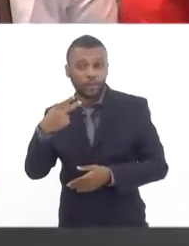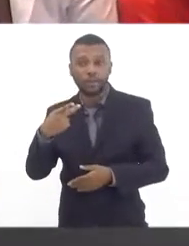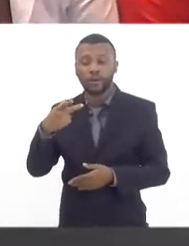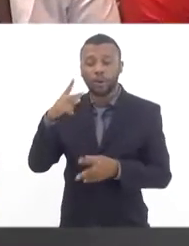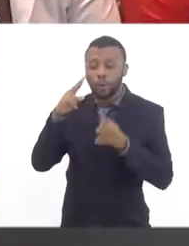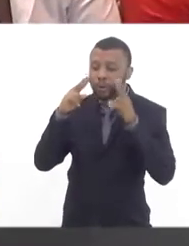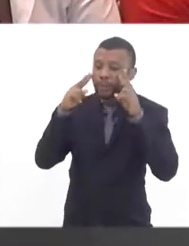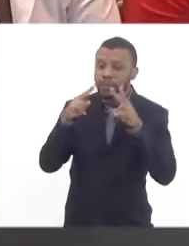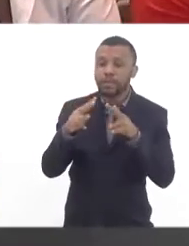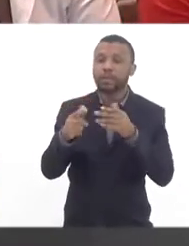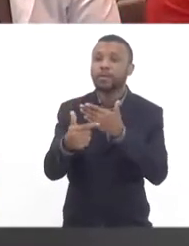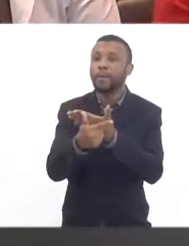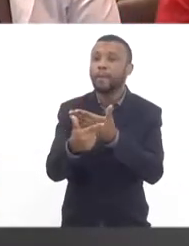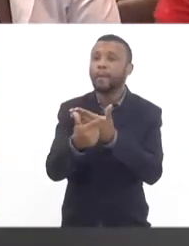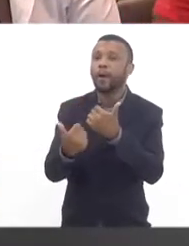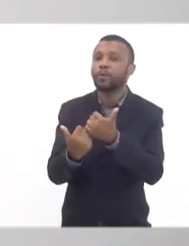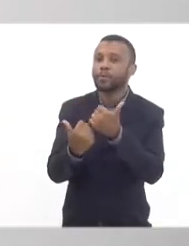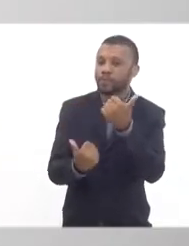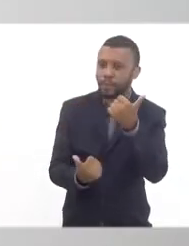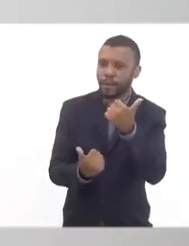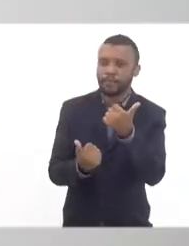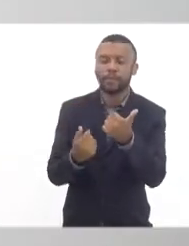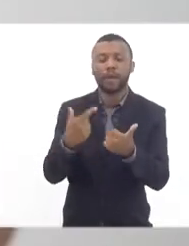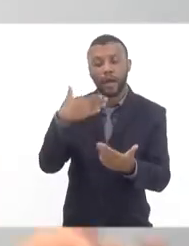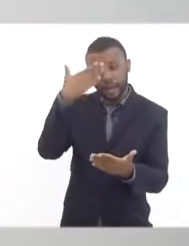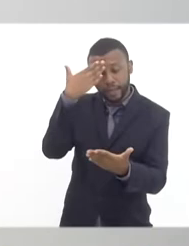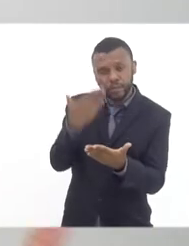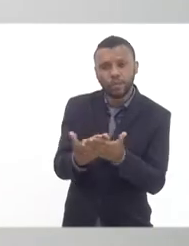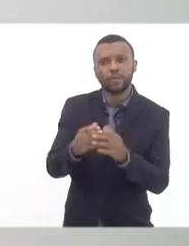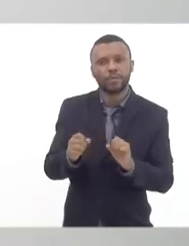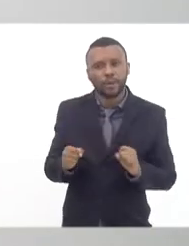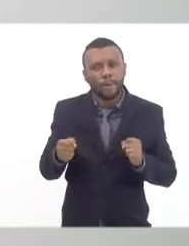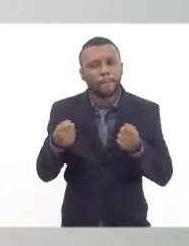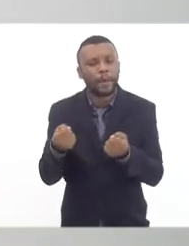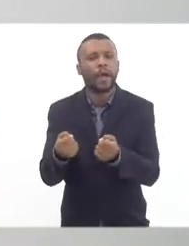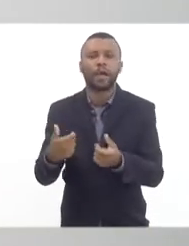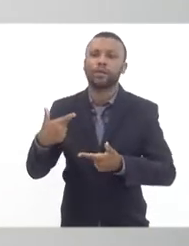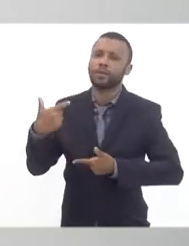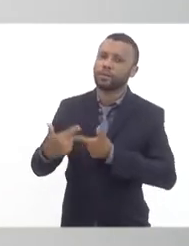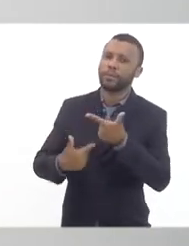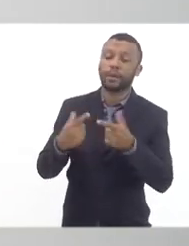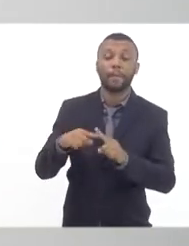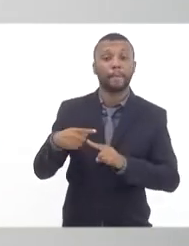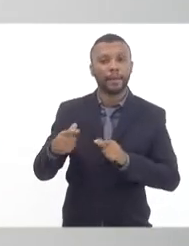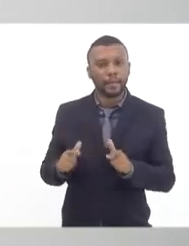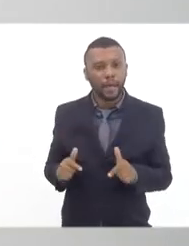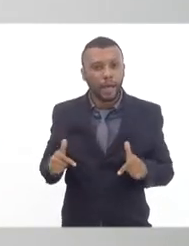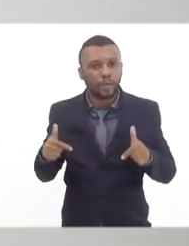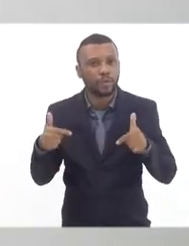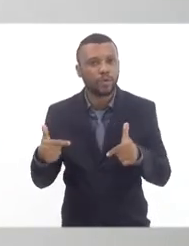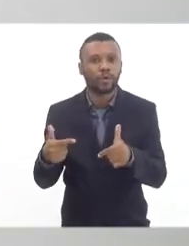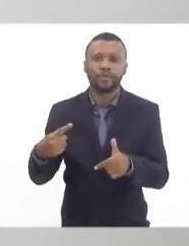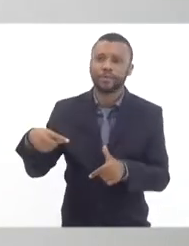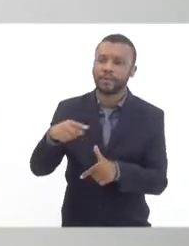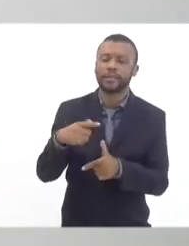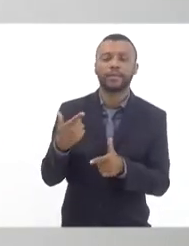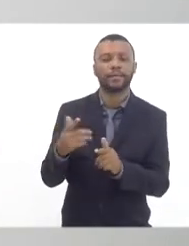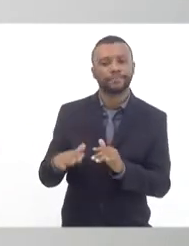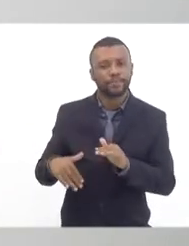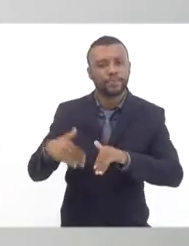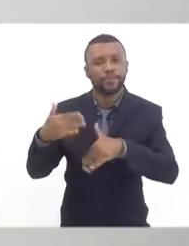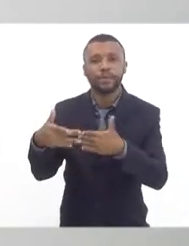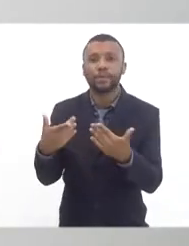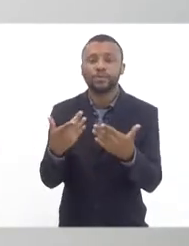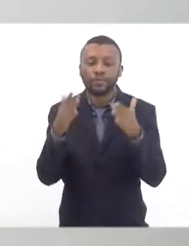suplência. Acreditamos muito que, pelo seu empenho, seu trabalho e as ações que você tem desenvolvido, com apelo muito grande